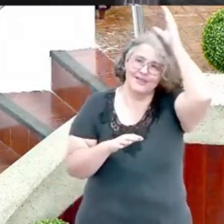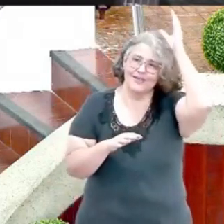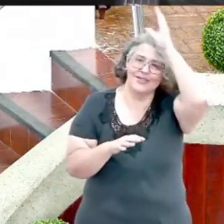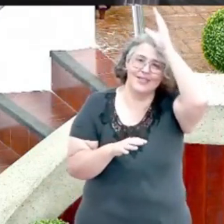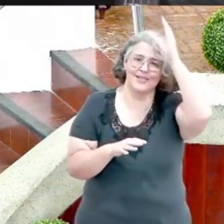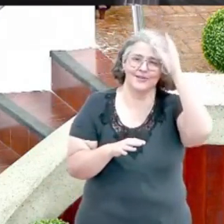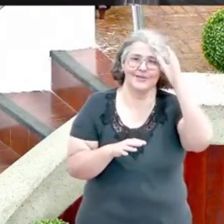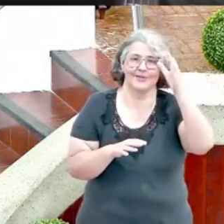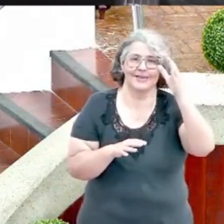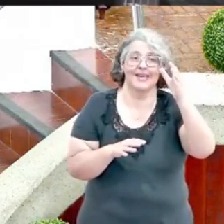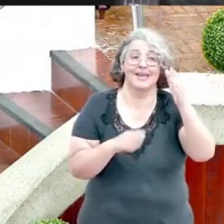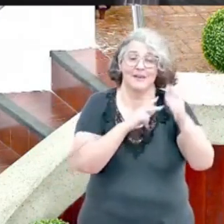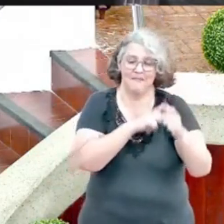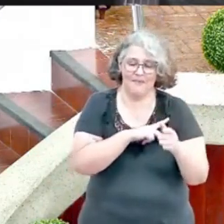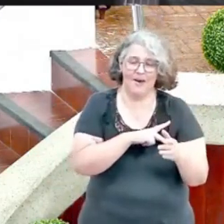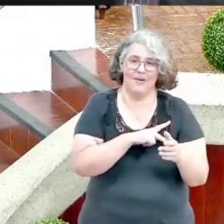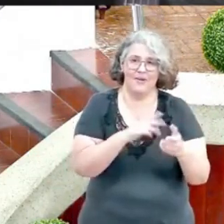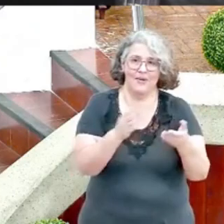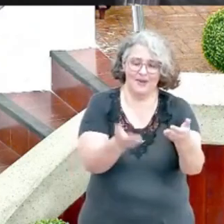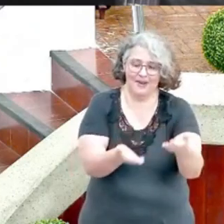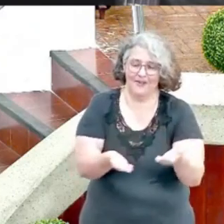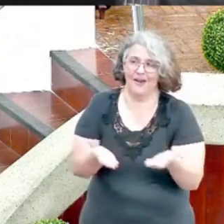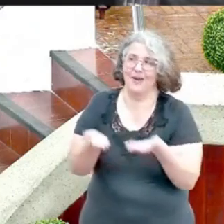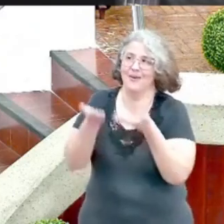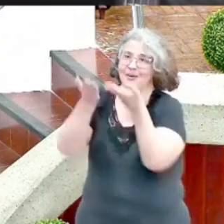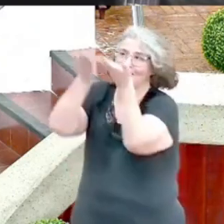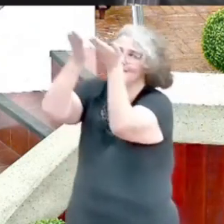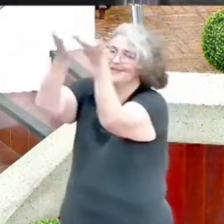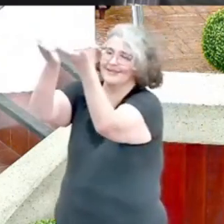ofertará no último dia ao Senhor.